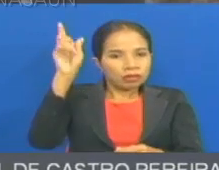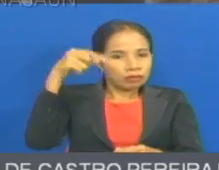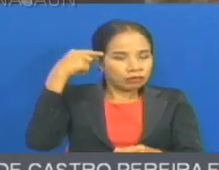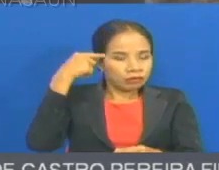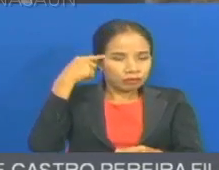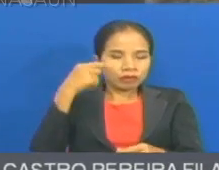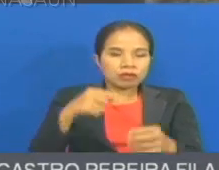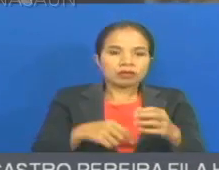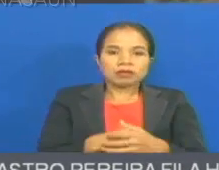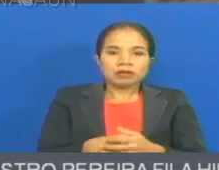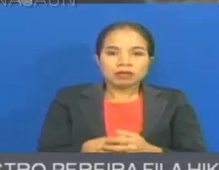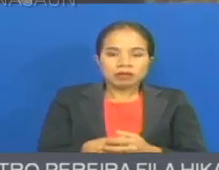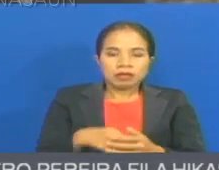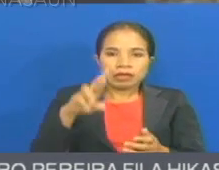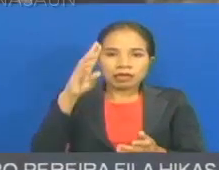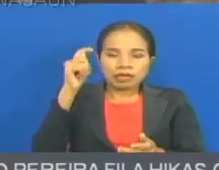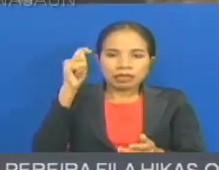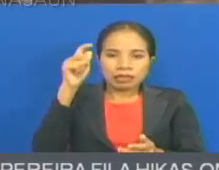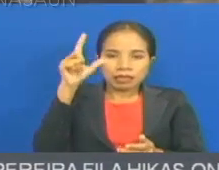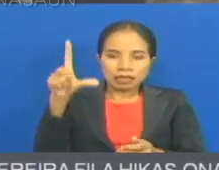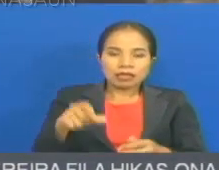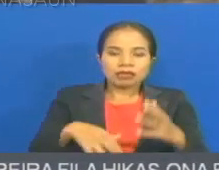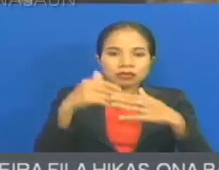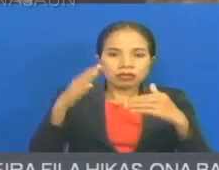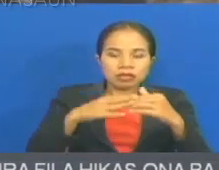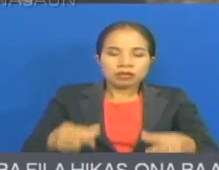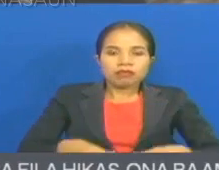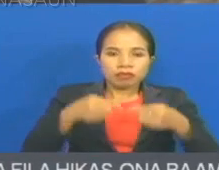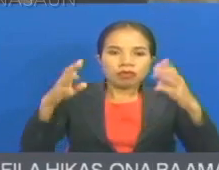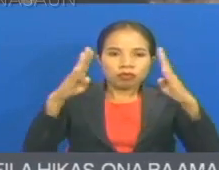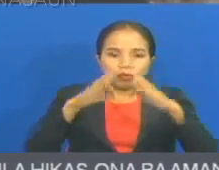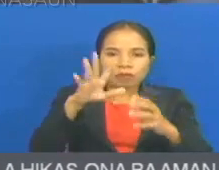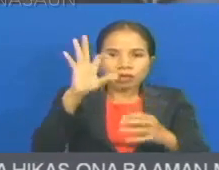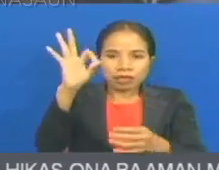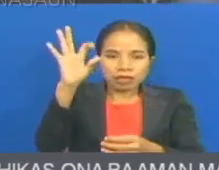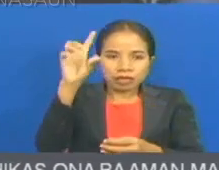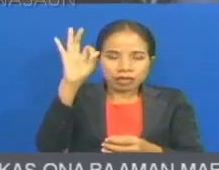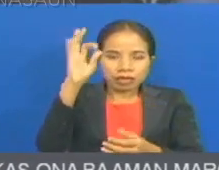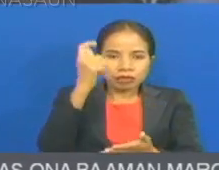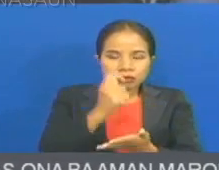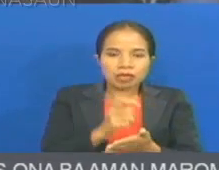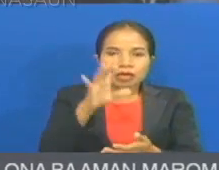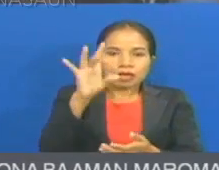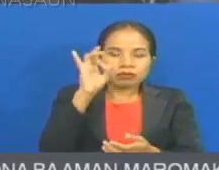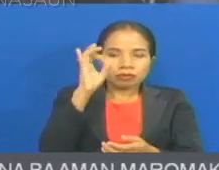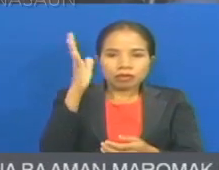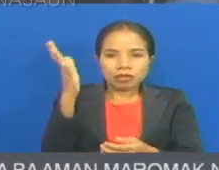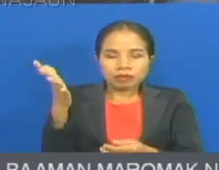governo constitucional construi no se atribui uma rihun sia atu sualu lima nulu resin,